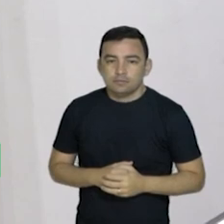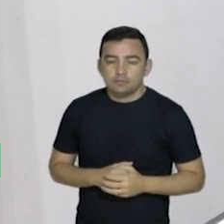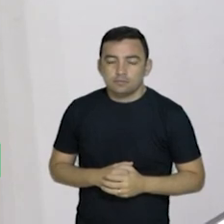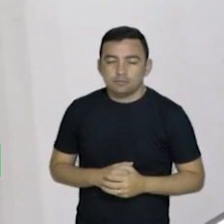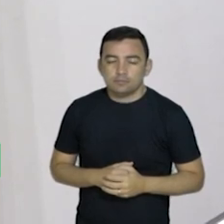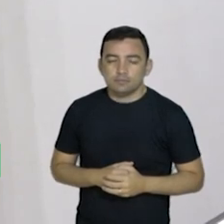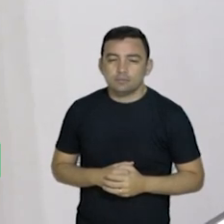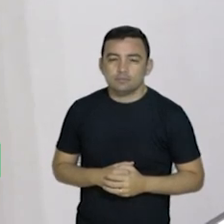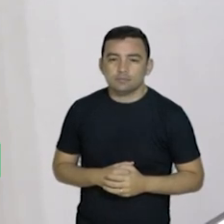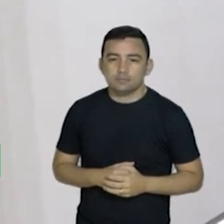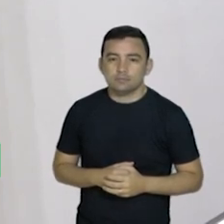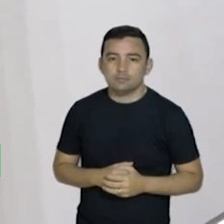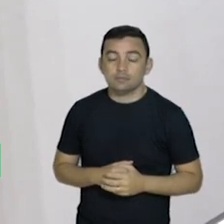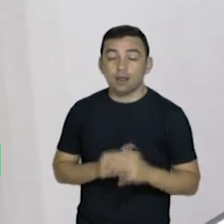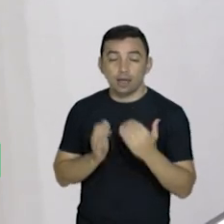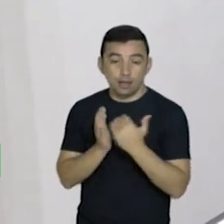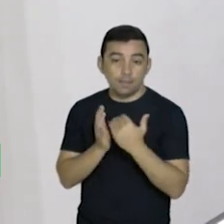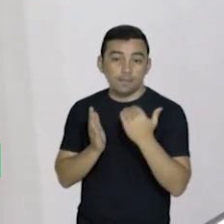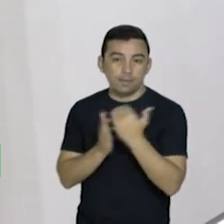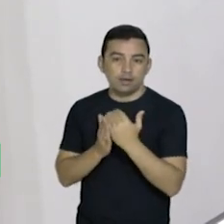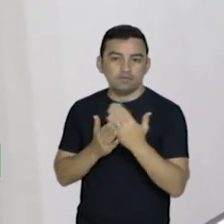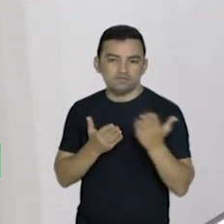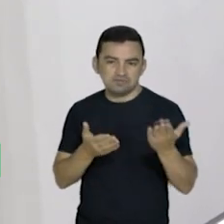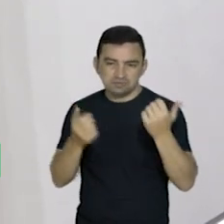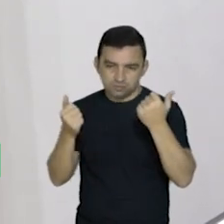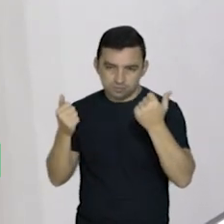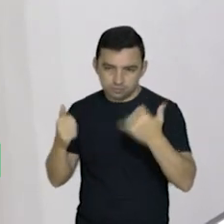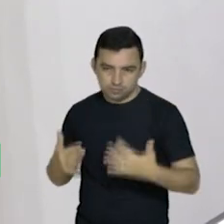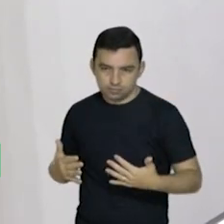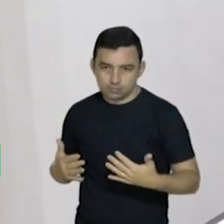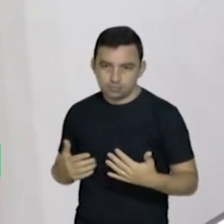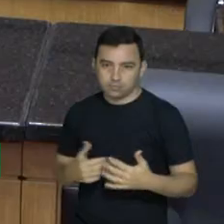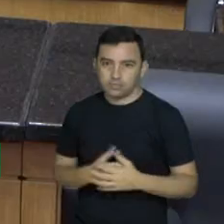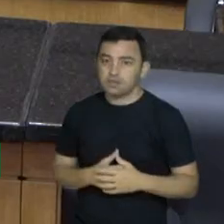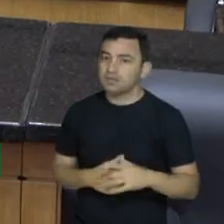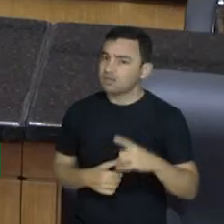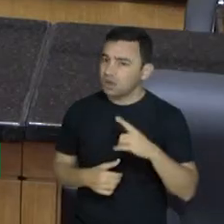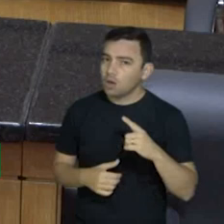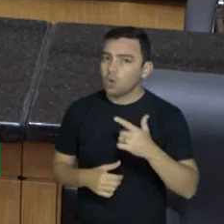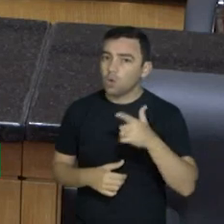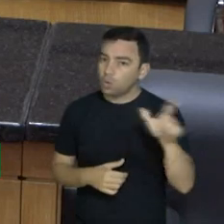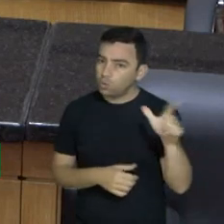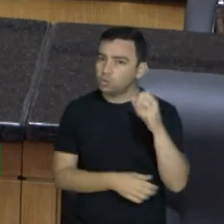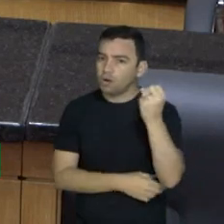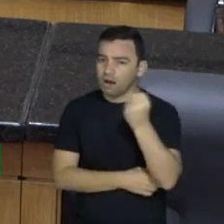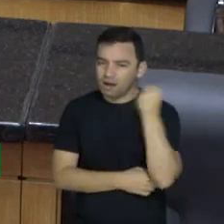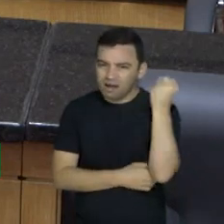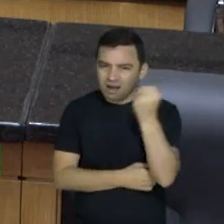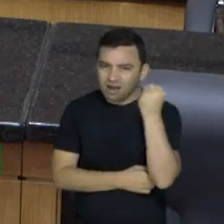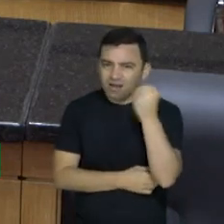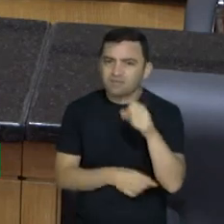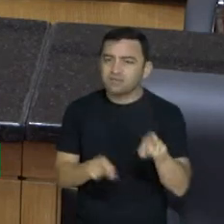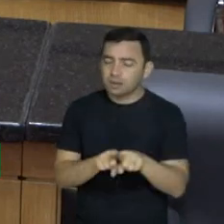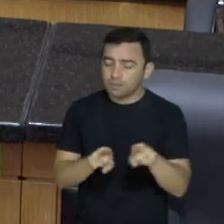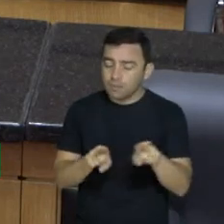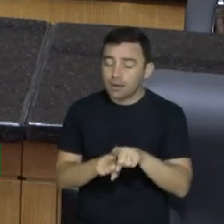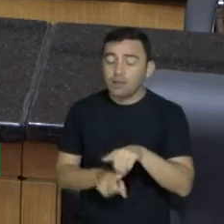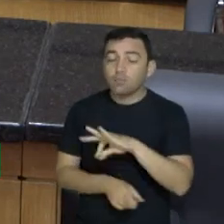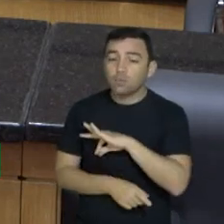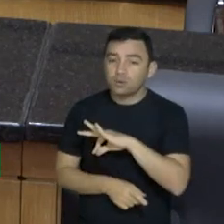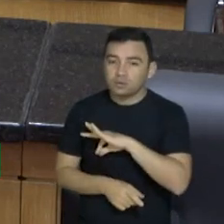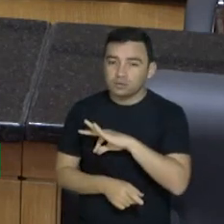Além disso que você tá relatando aí tem coisas muito mais graves acontecendo com a nossa polícia rodoviária